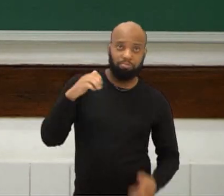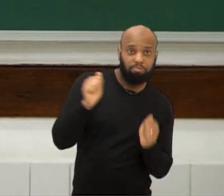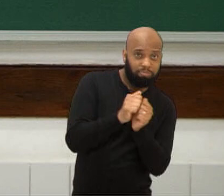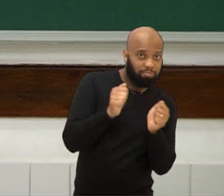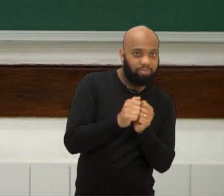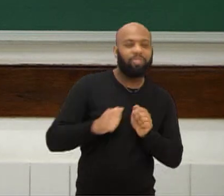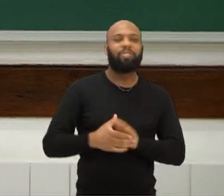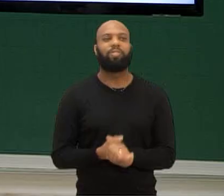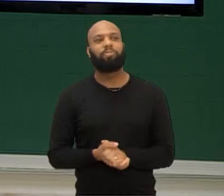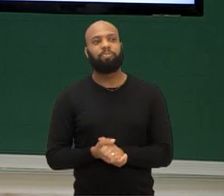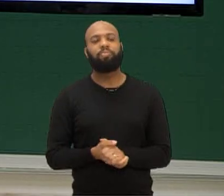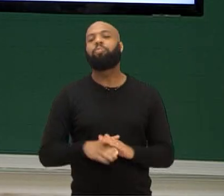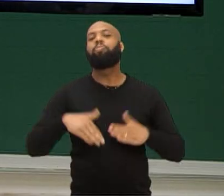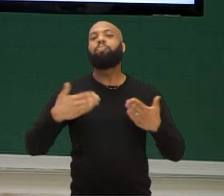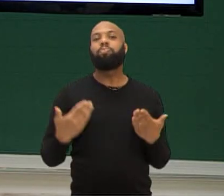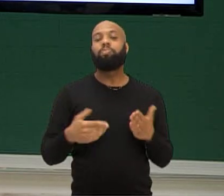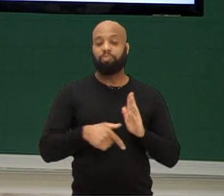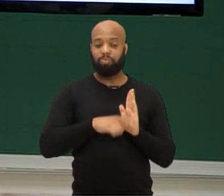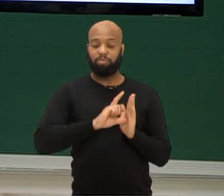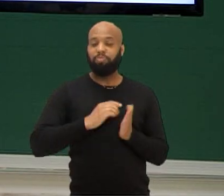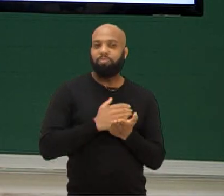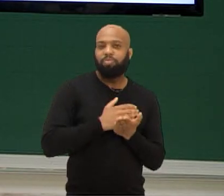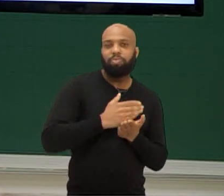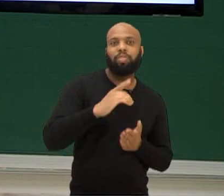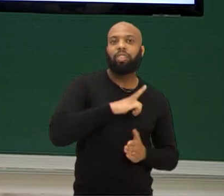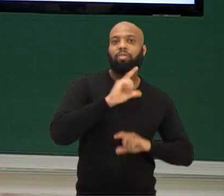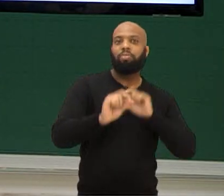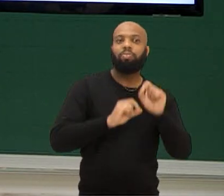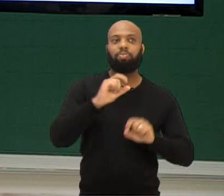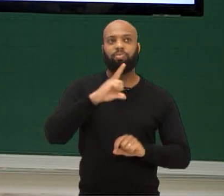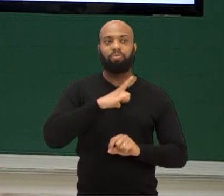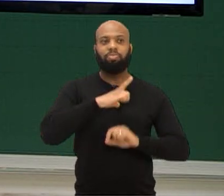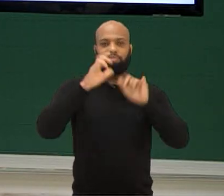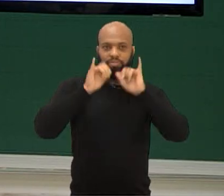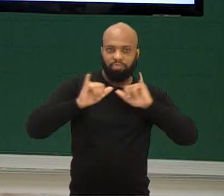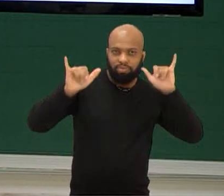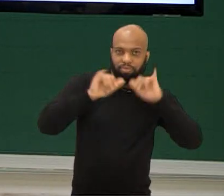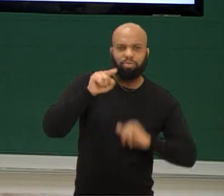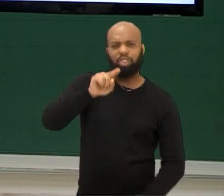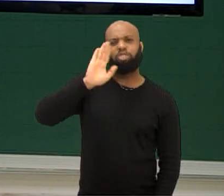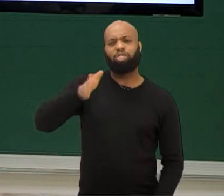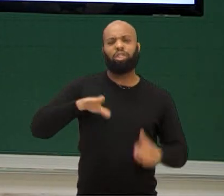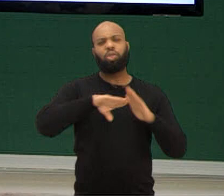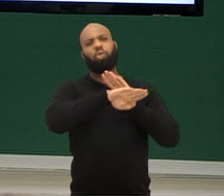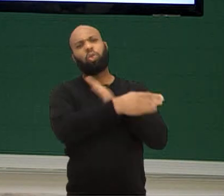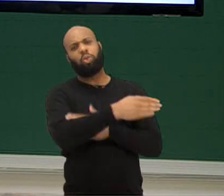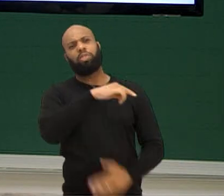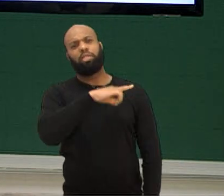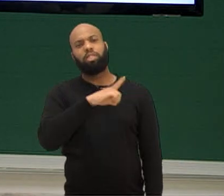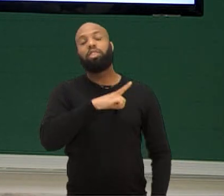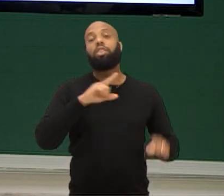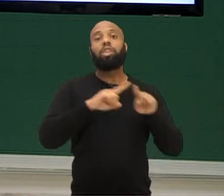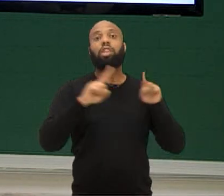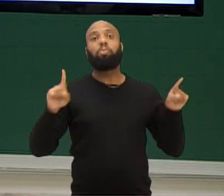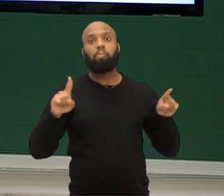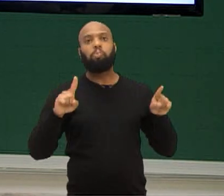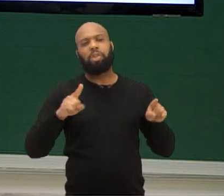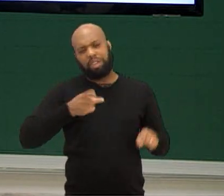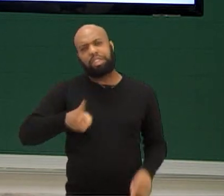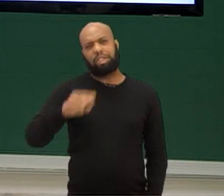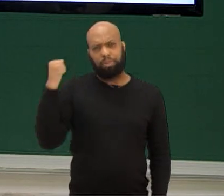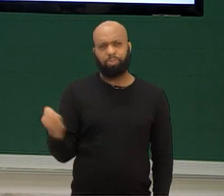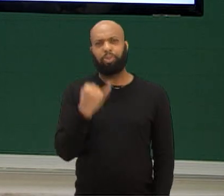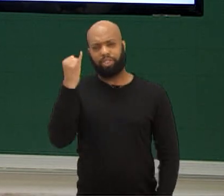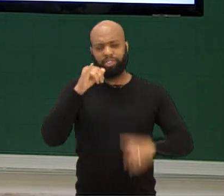Já! Então, antes da gente começar, aqueles lembretes que vocês já estão acostumadíssimos, mas nunca é demais,